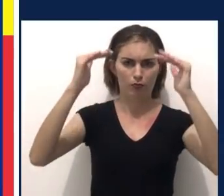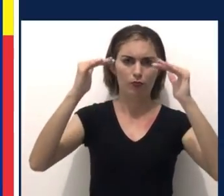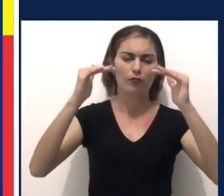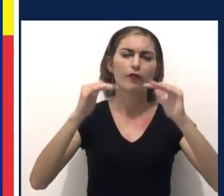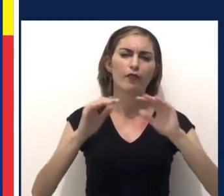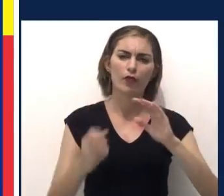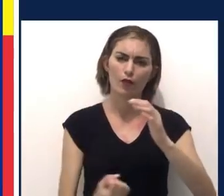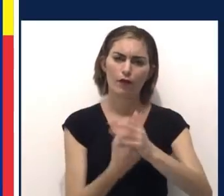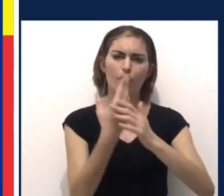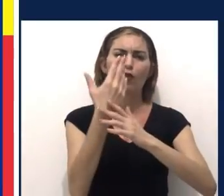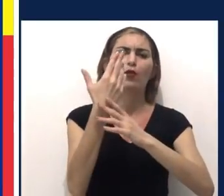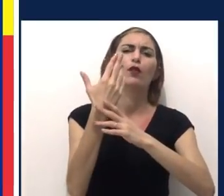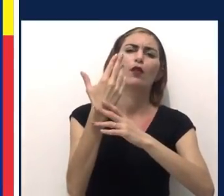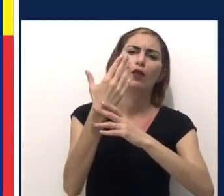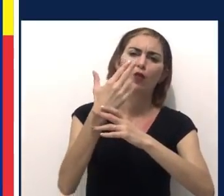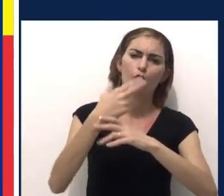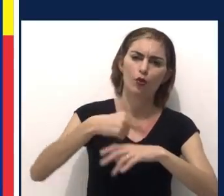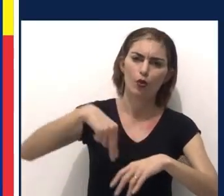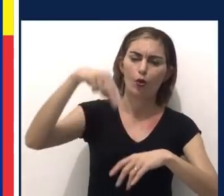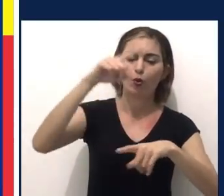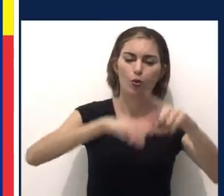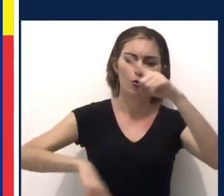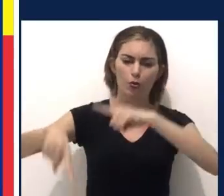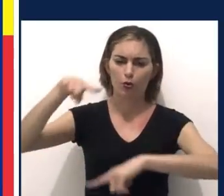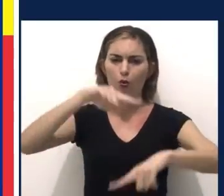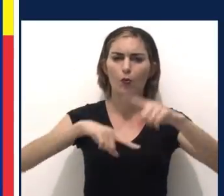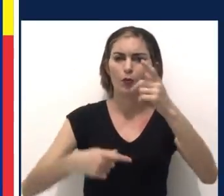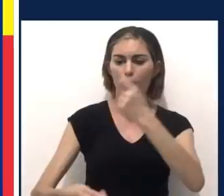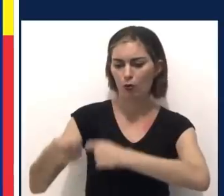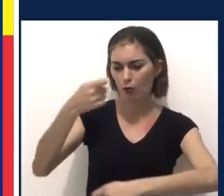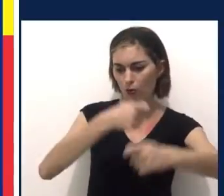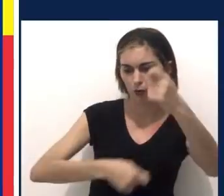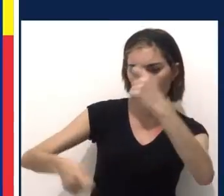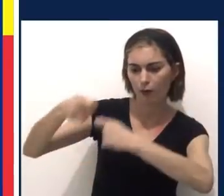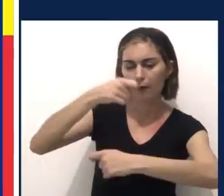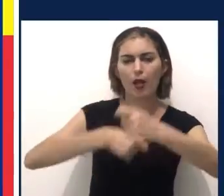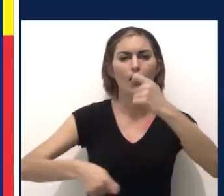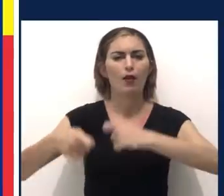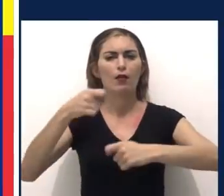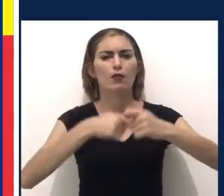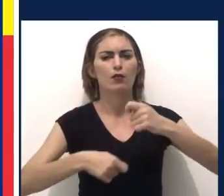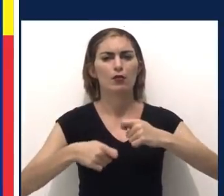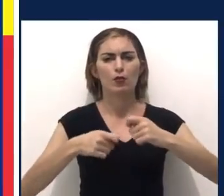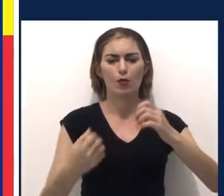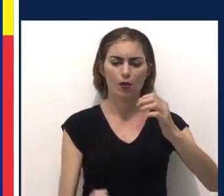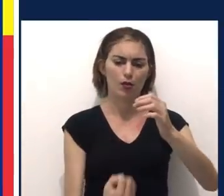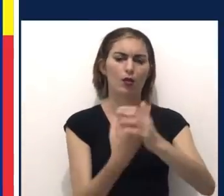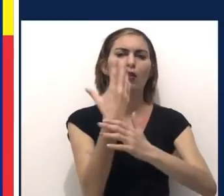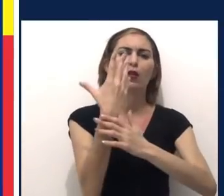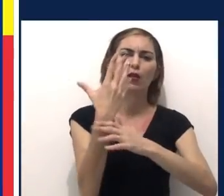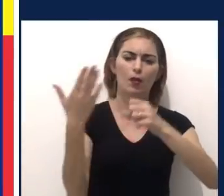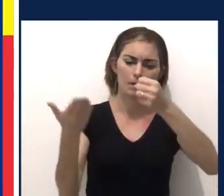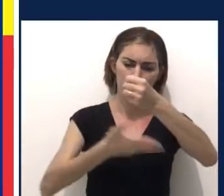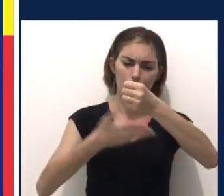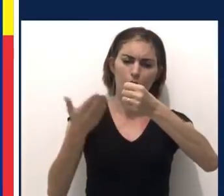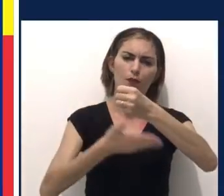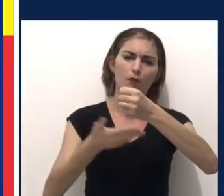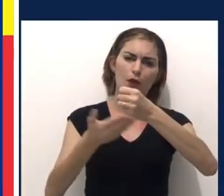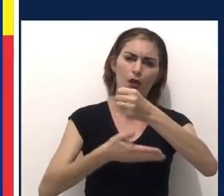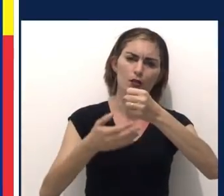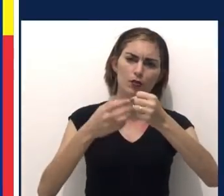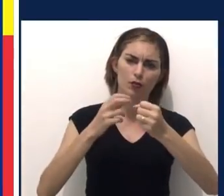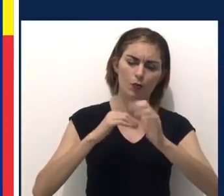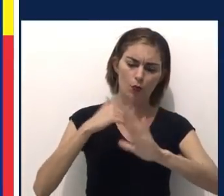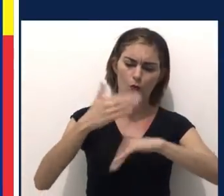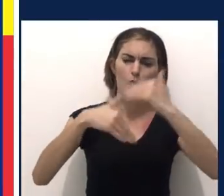Então, com a colonização da América do Norte, o domínio do comércio mercantilista e a criação de